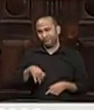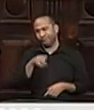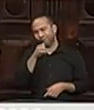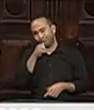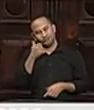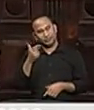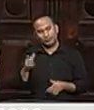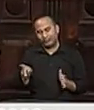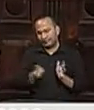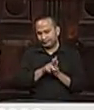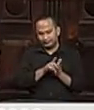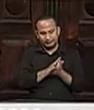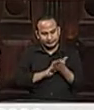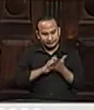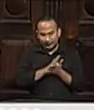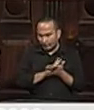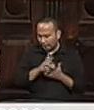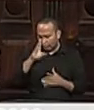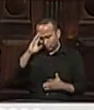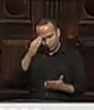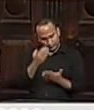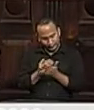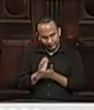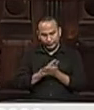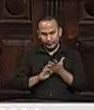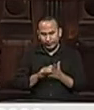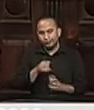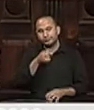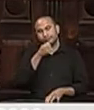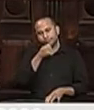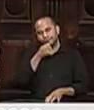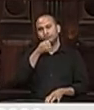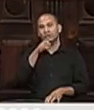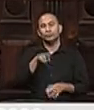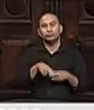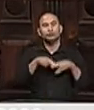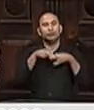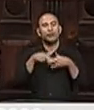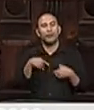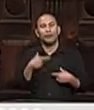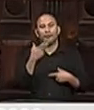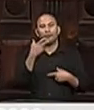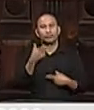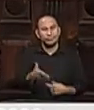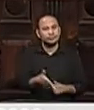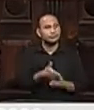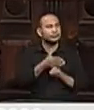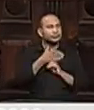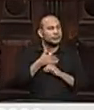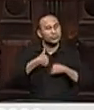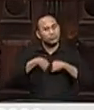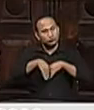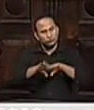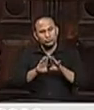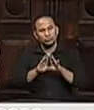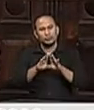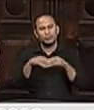nos merece mais qualquer confiança, e isso é lamentável, e por isso eu defendo e sigo defendendo